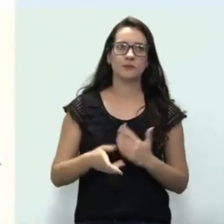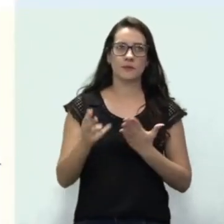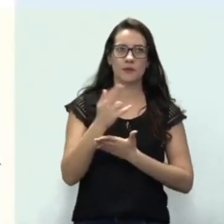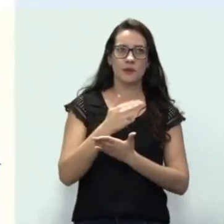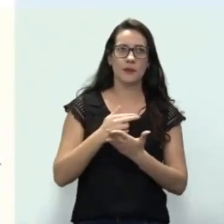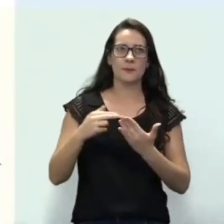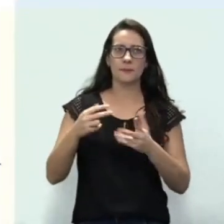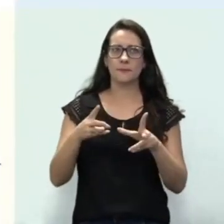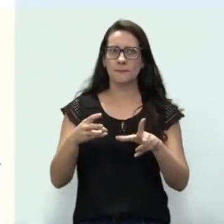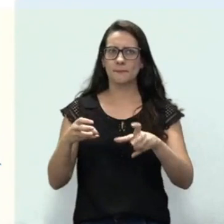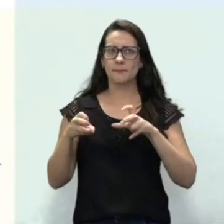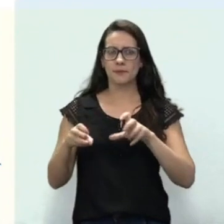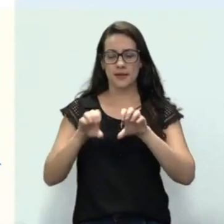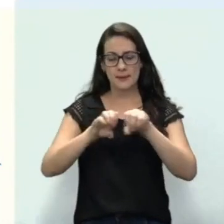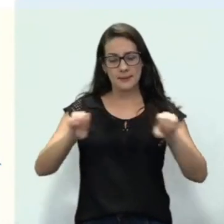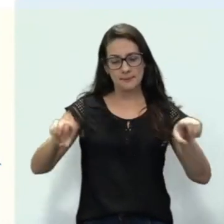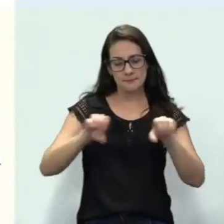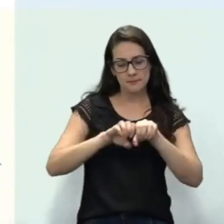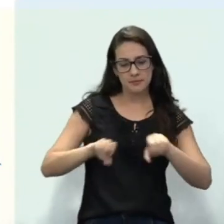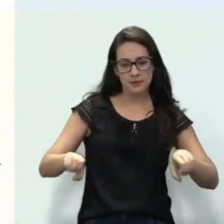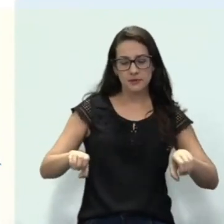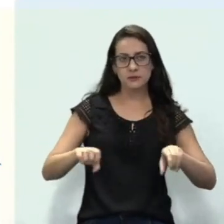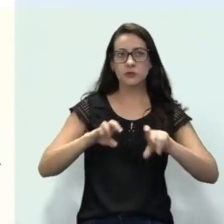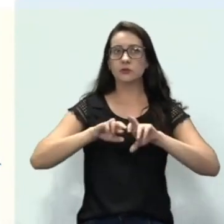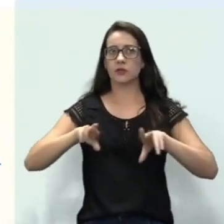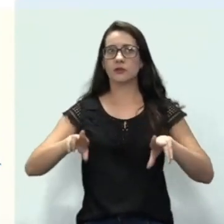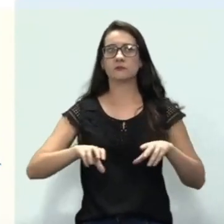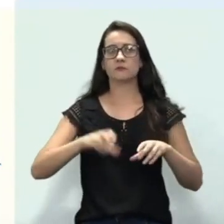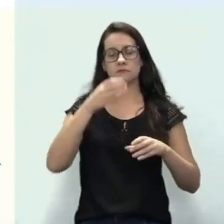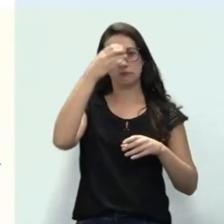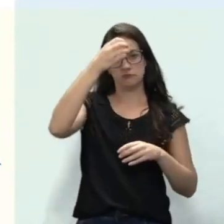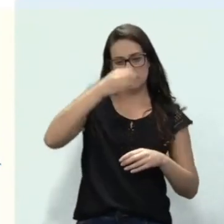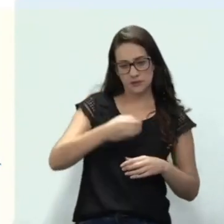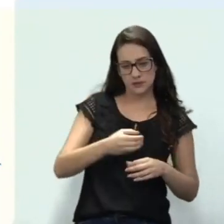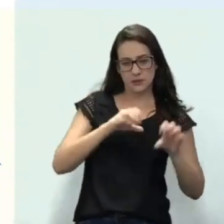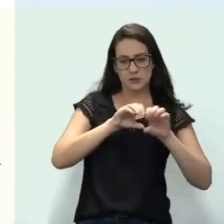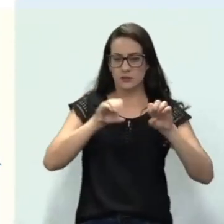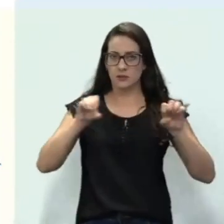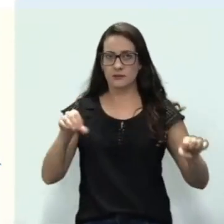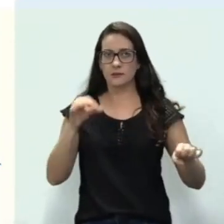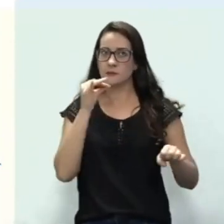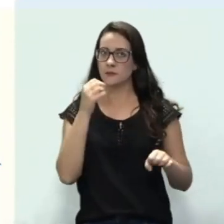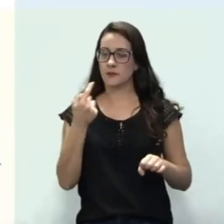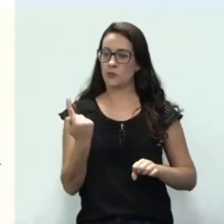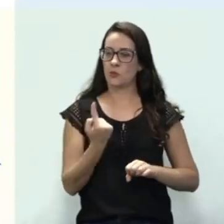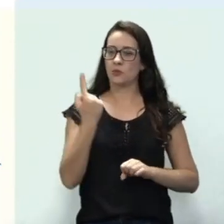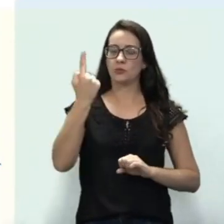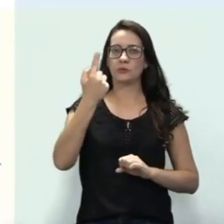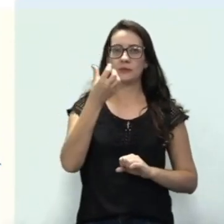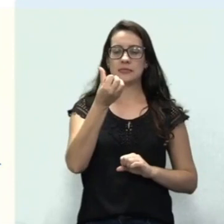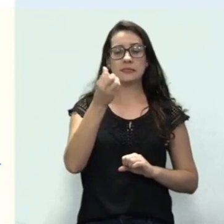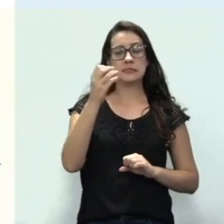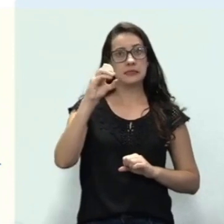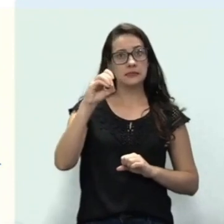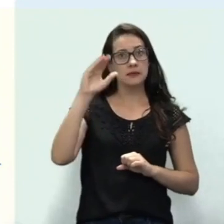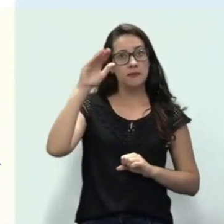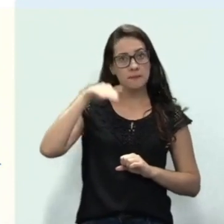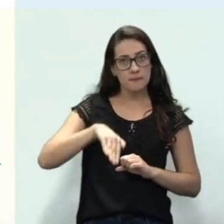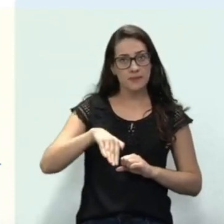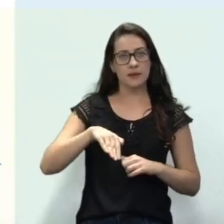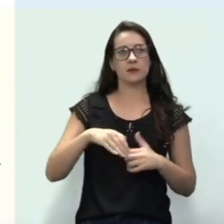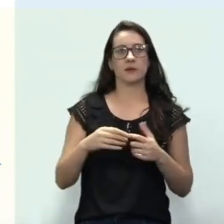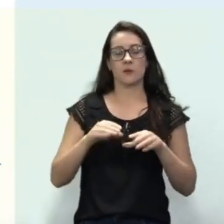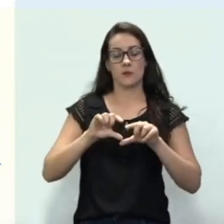existem posições das barras durante a concretagem. Se nós temos uma altura menor do que 60, a parte inferior de